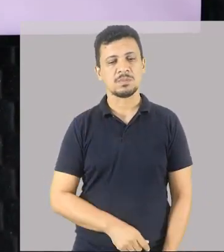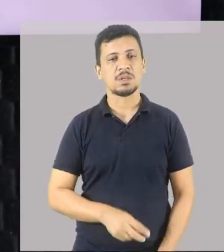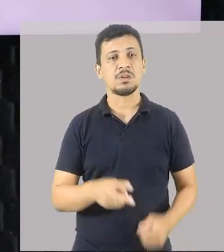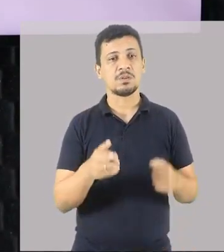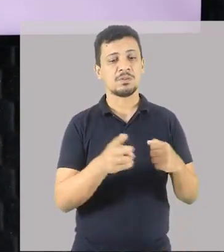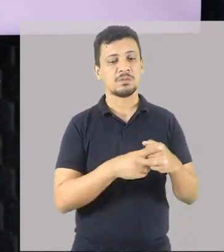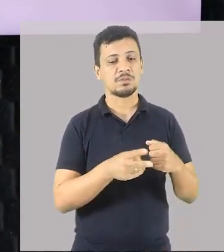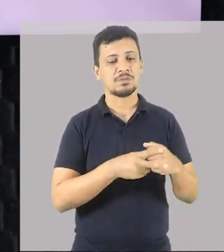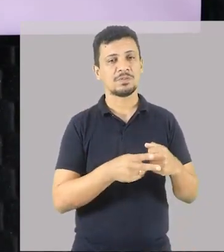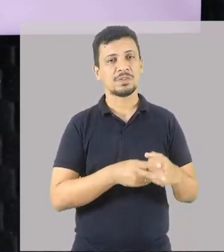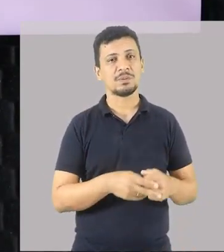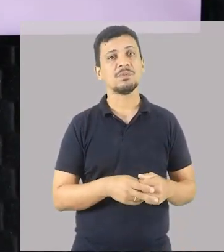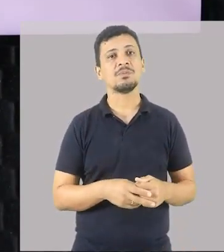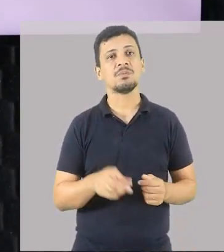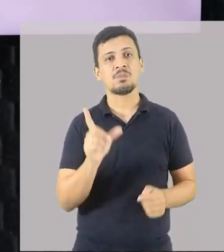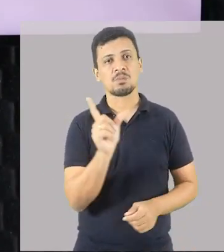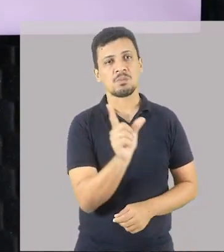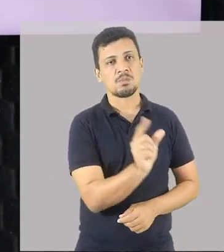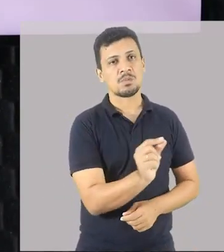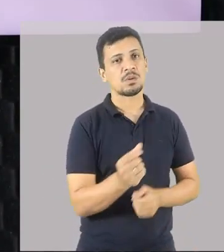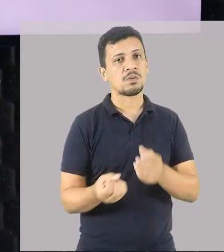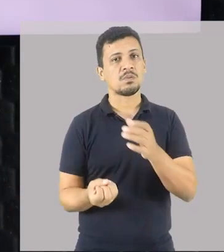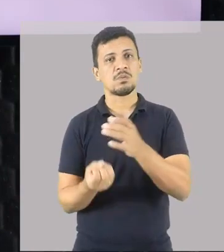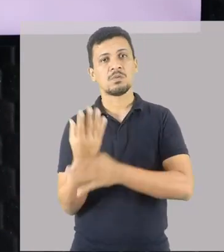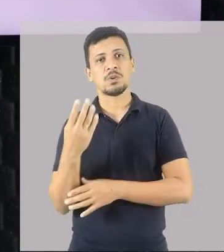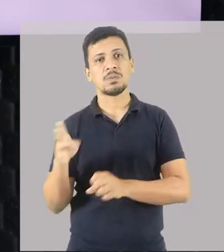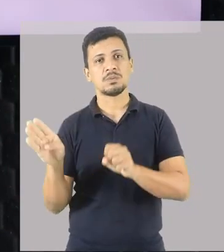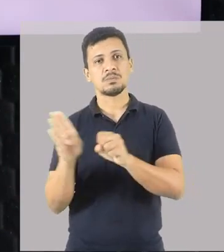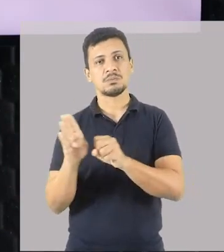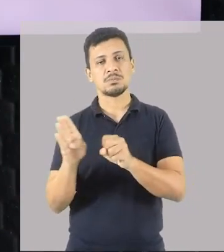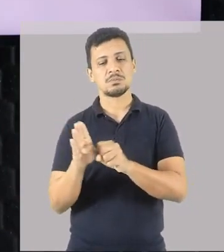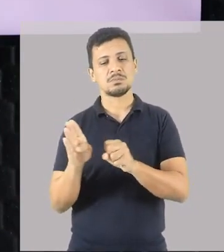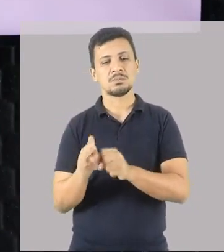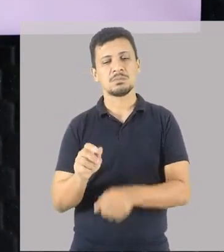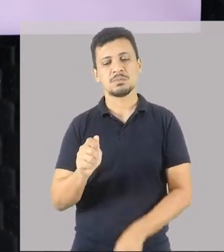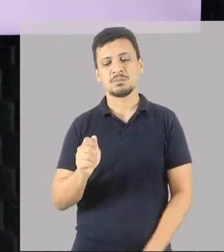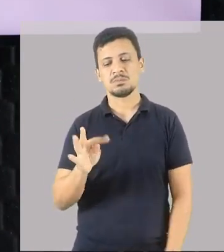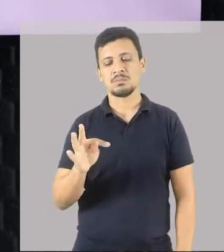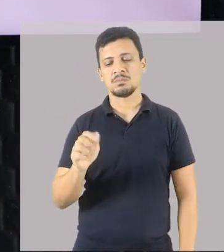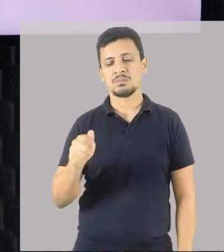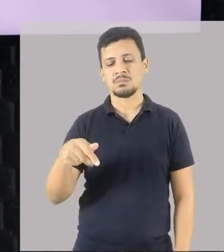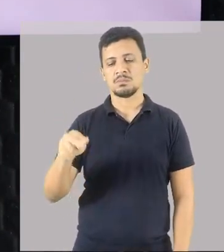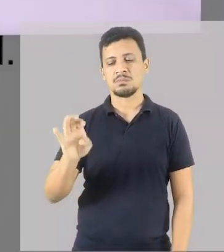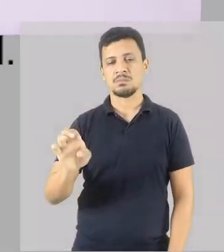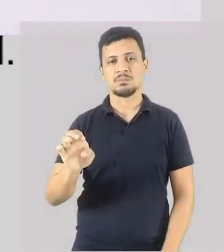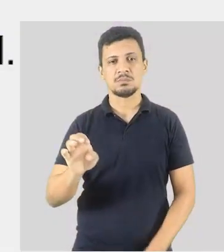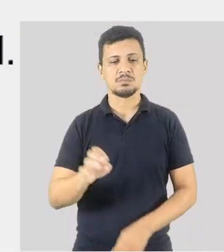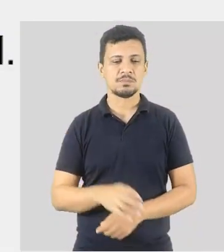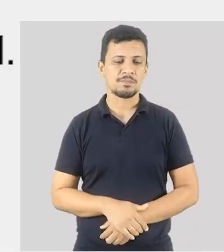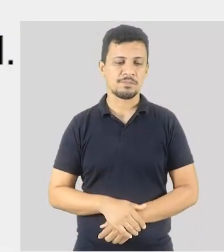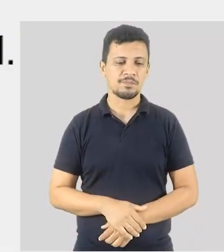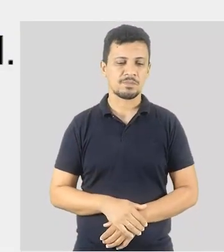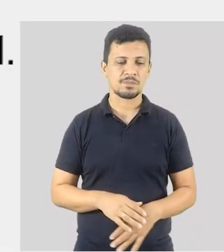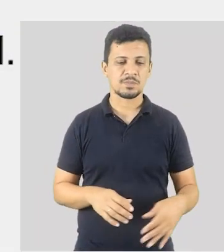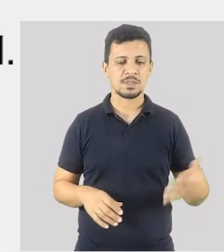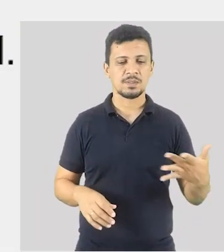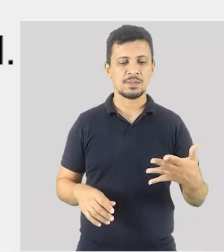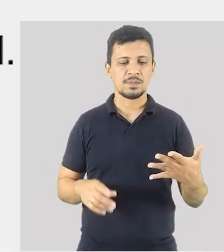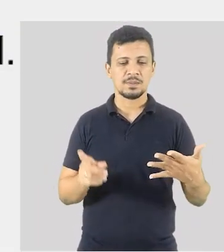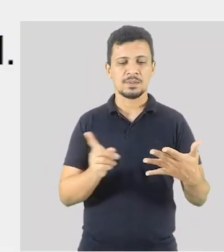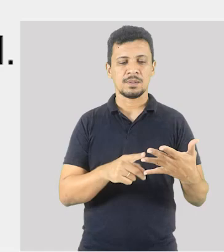reduzo o verbo e formo o substantivo ataque. Mas ele não quer regressivo, ele está pedindo a parasintética. A letra